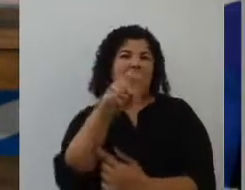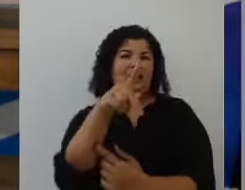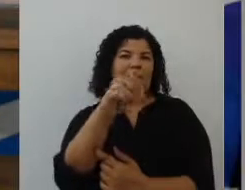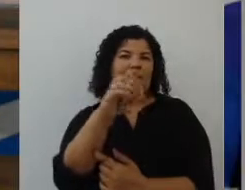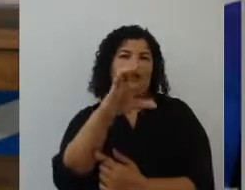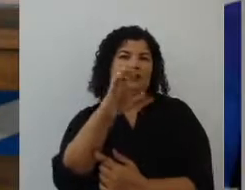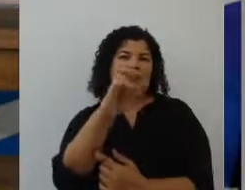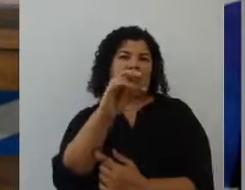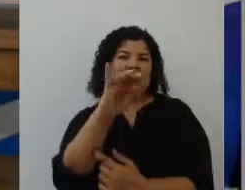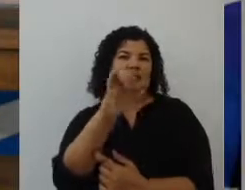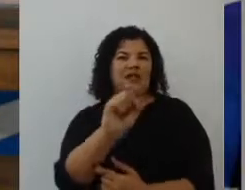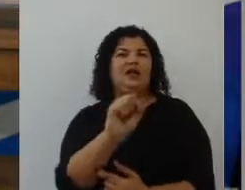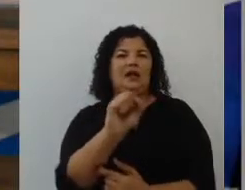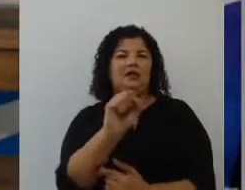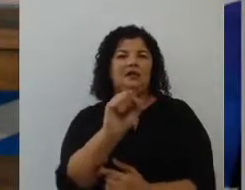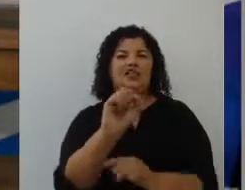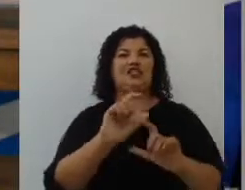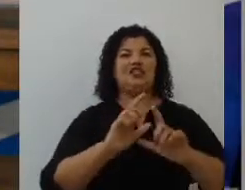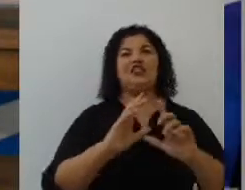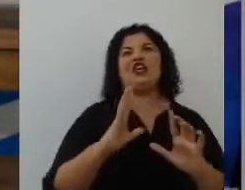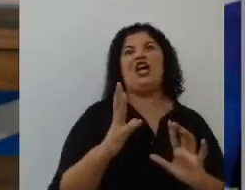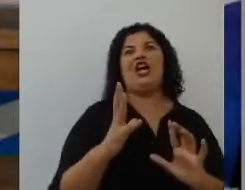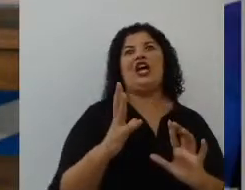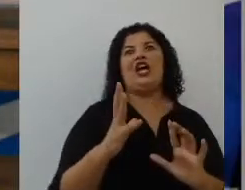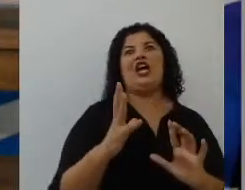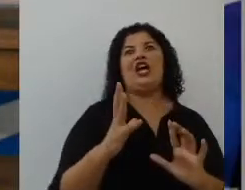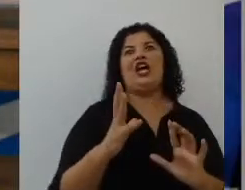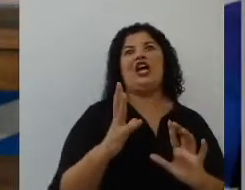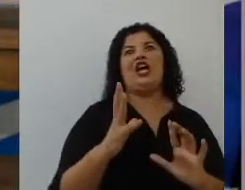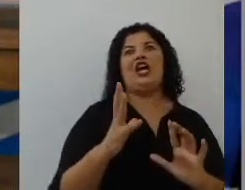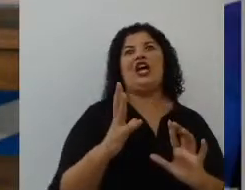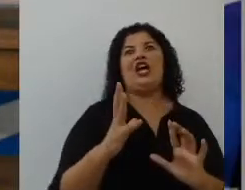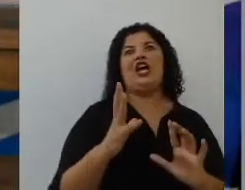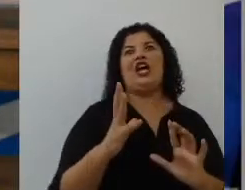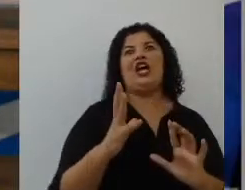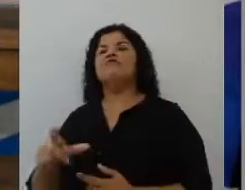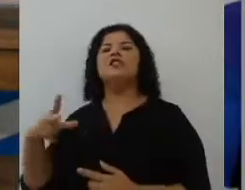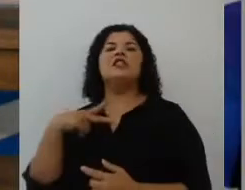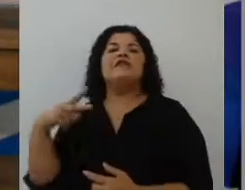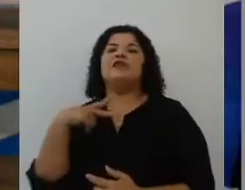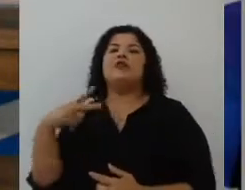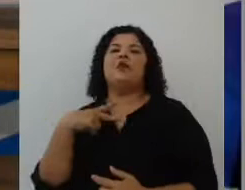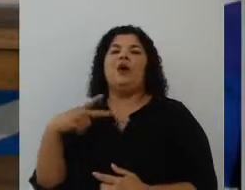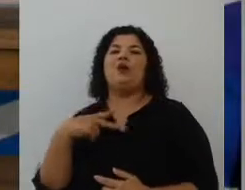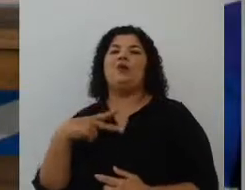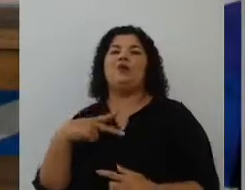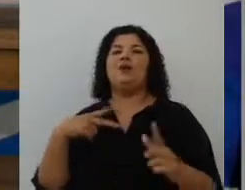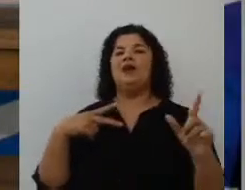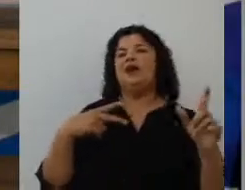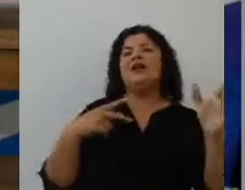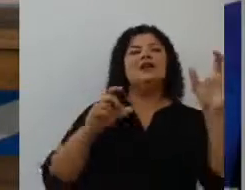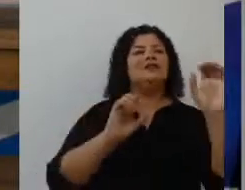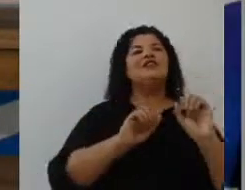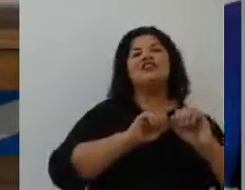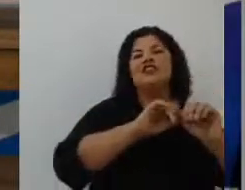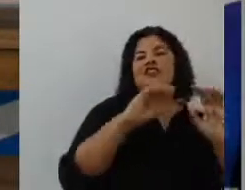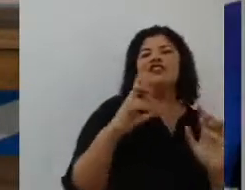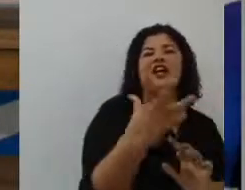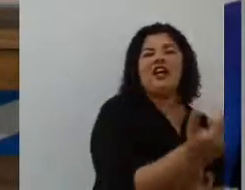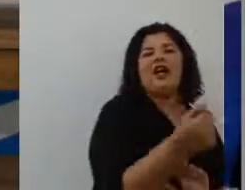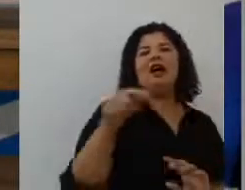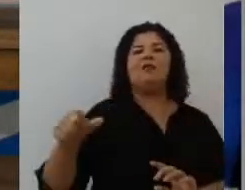visão particular, individual, a primeira pessoa, a subjetividade. Visão impessoal, visão